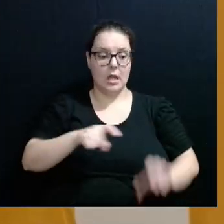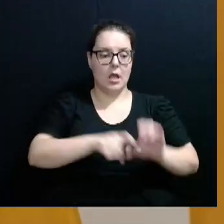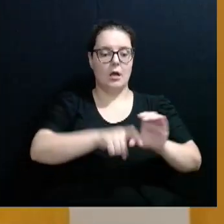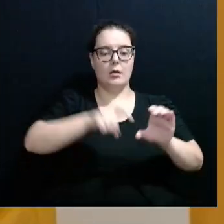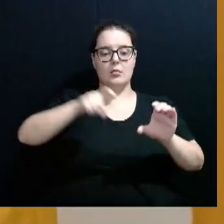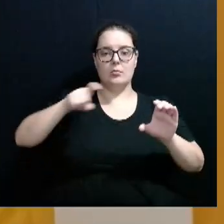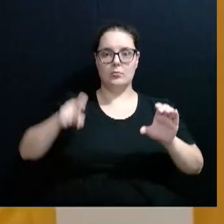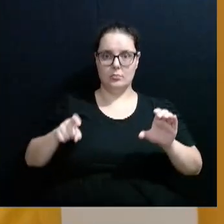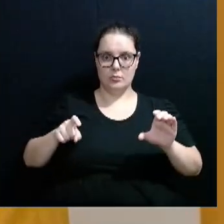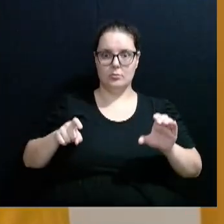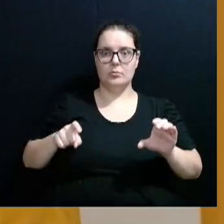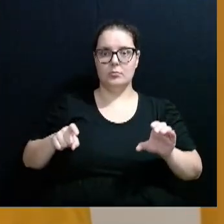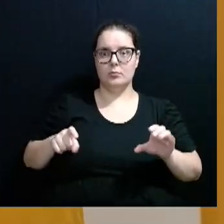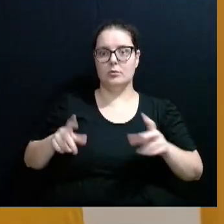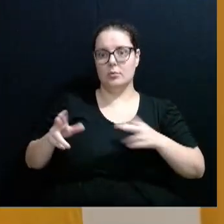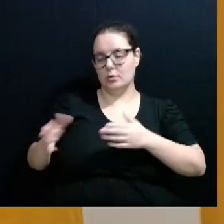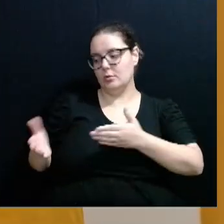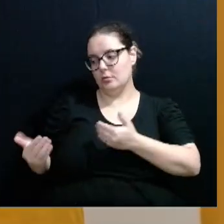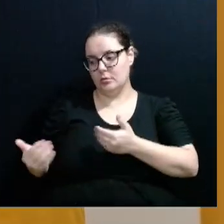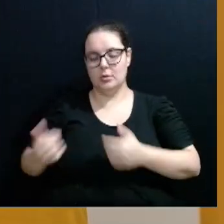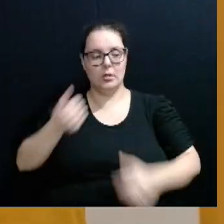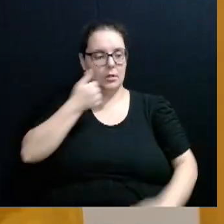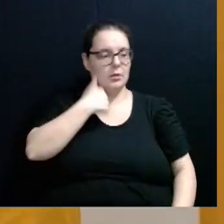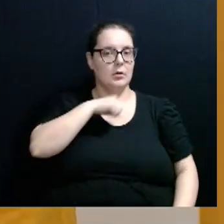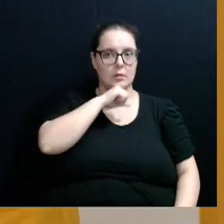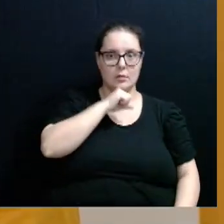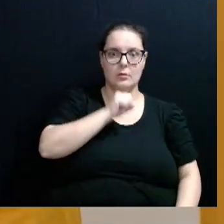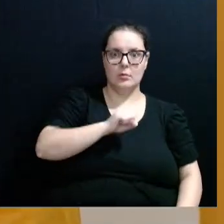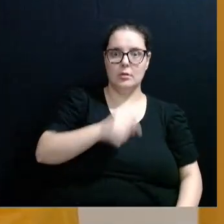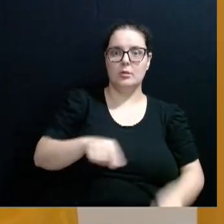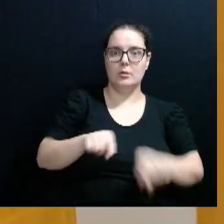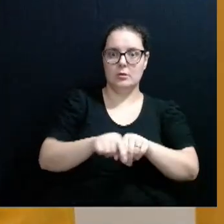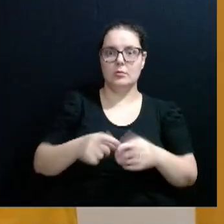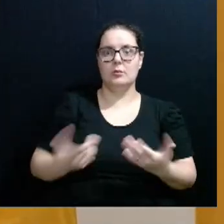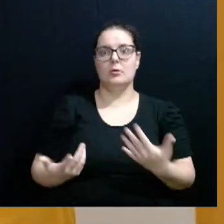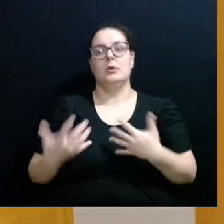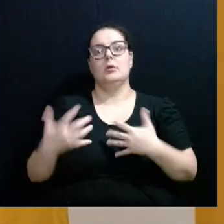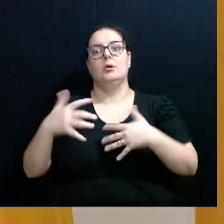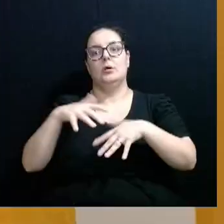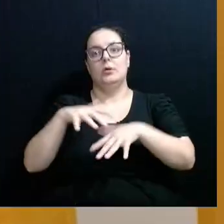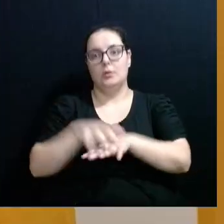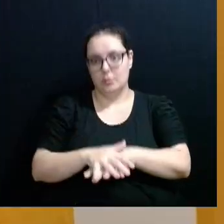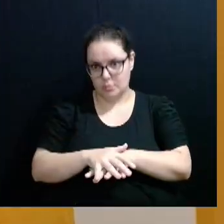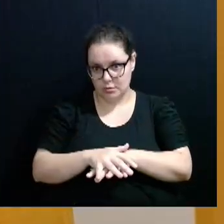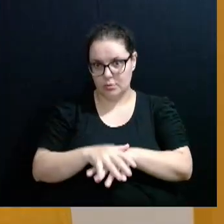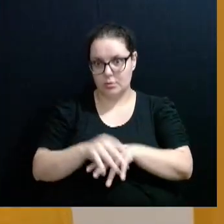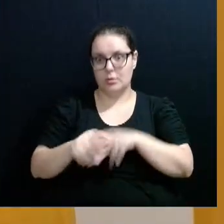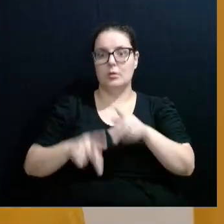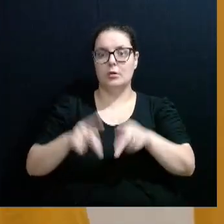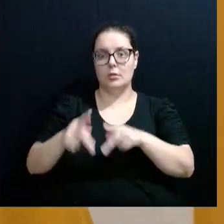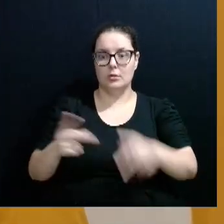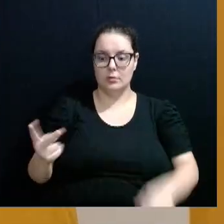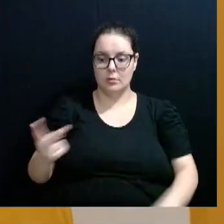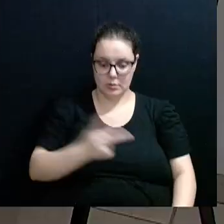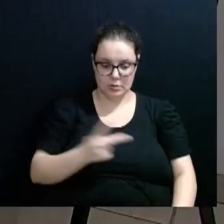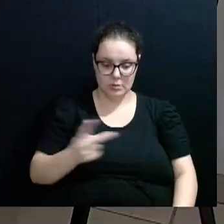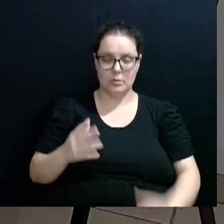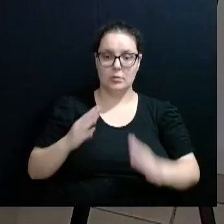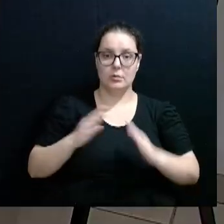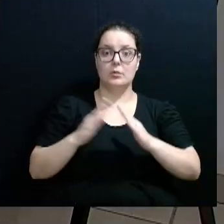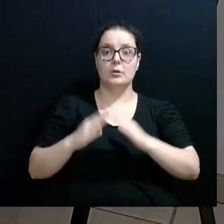os jovens e as mães também, então incluímos a população das 2 casas, que eles tenham